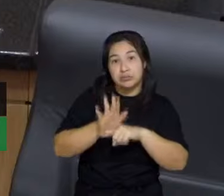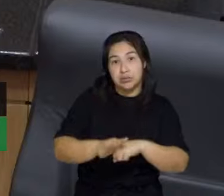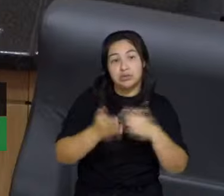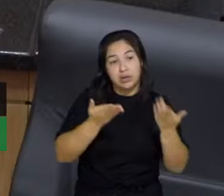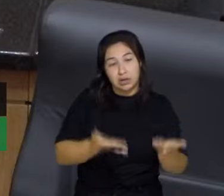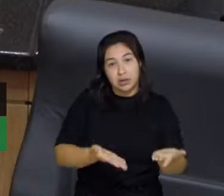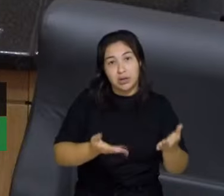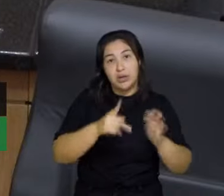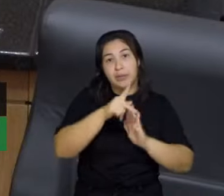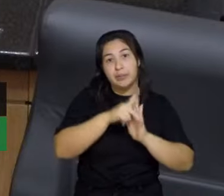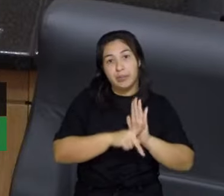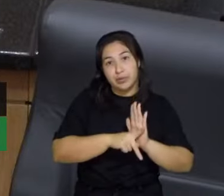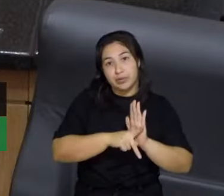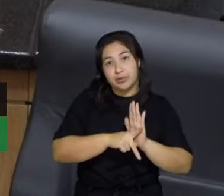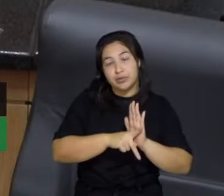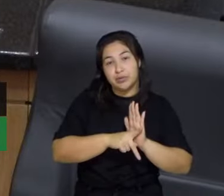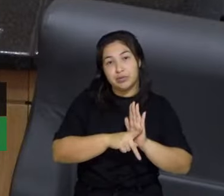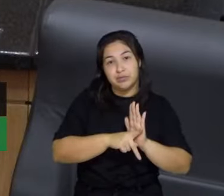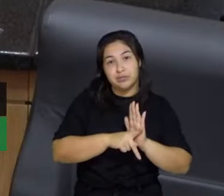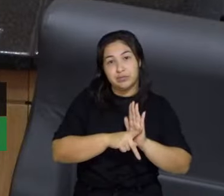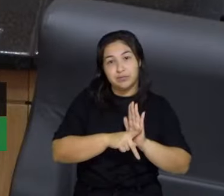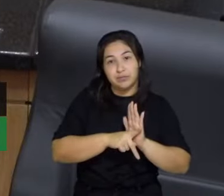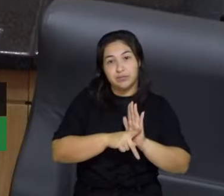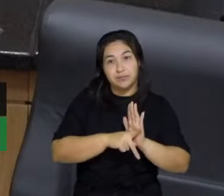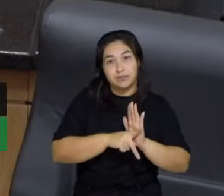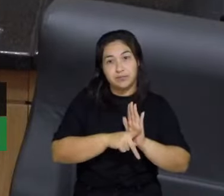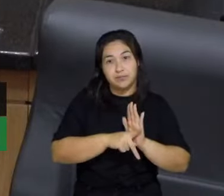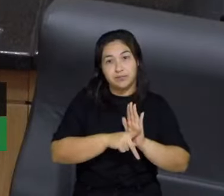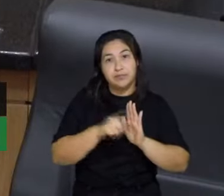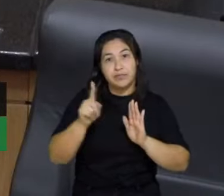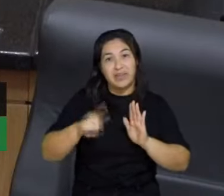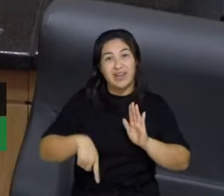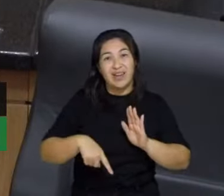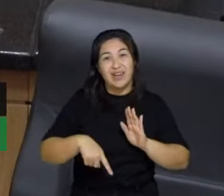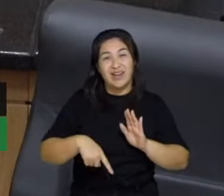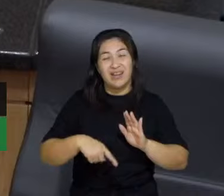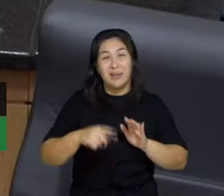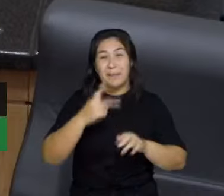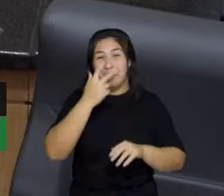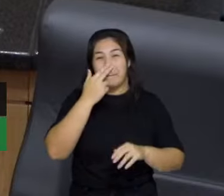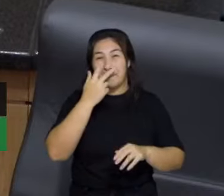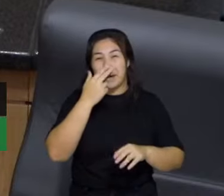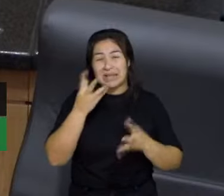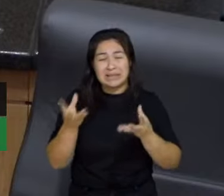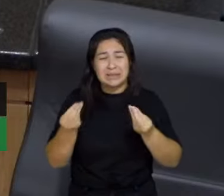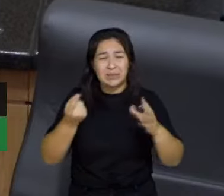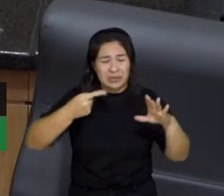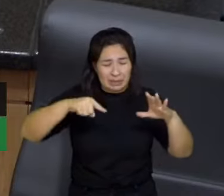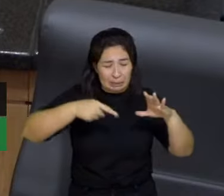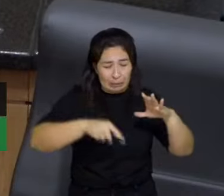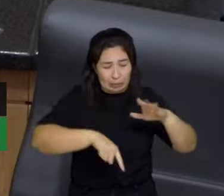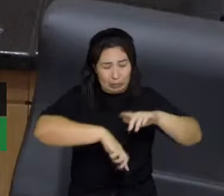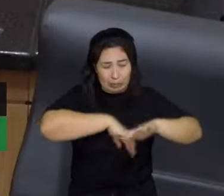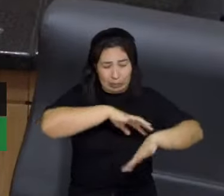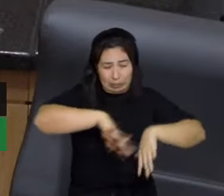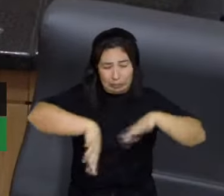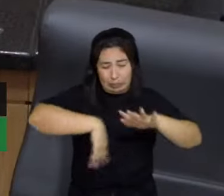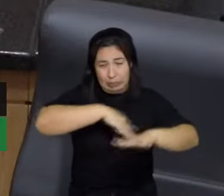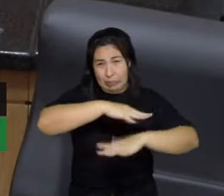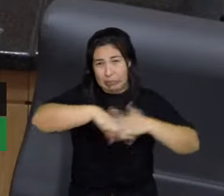projeto, que é, como dito pela diretoria legislativa, um buraco negro das leis ruins. Então, a gente não precisa criar uma lei para revogar